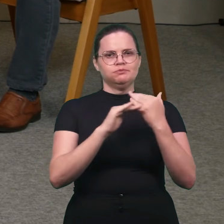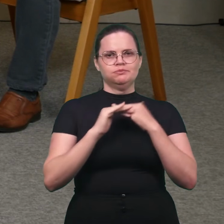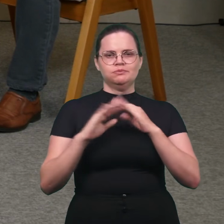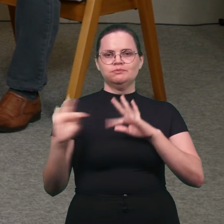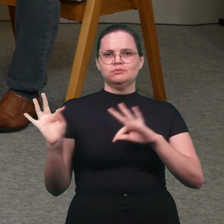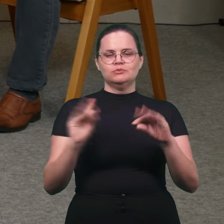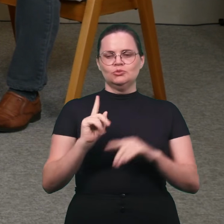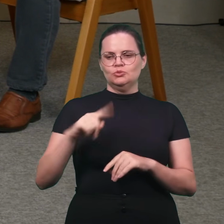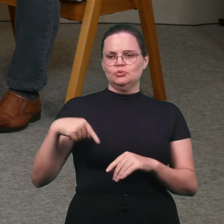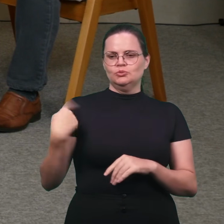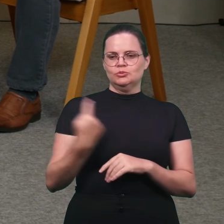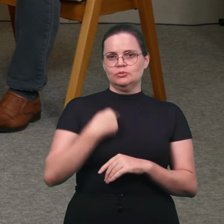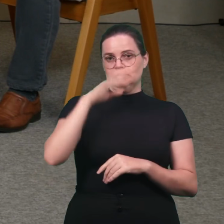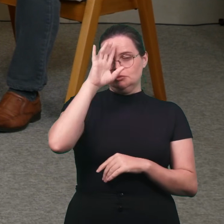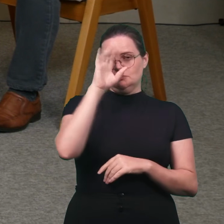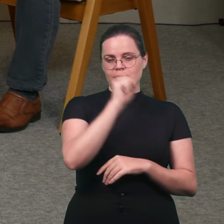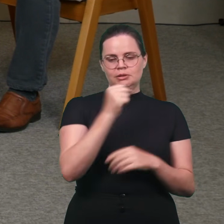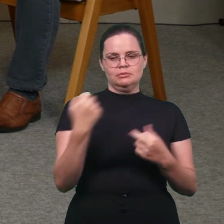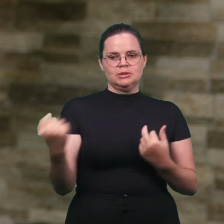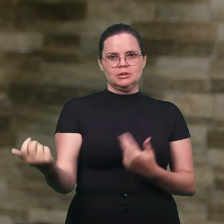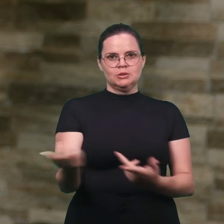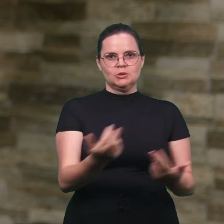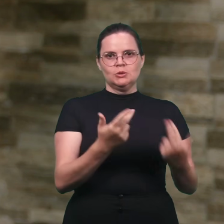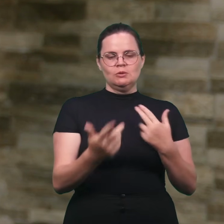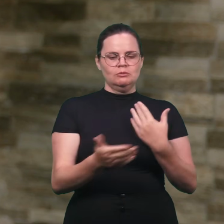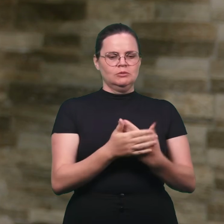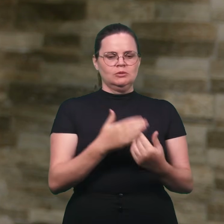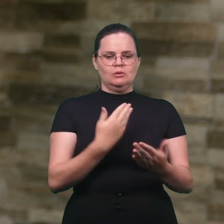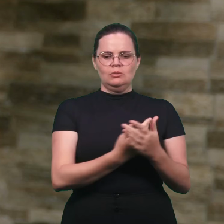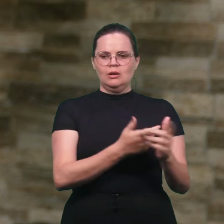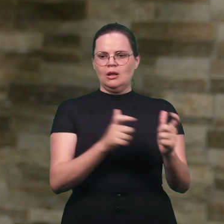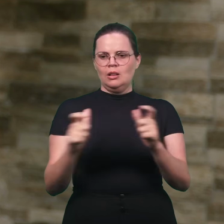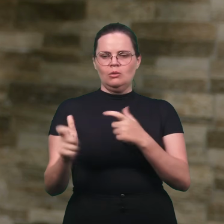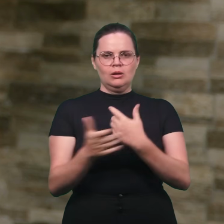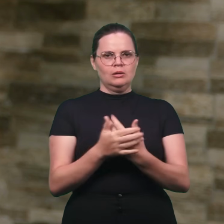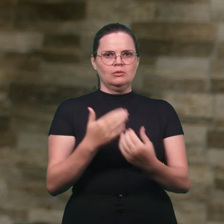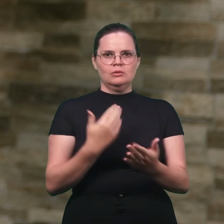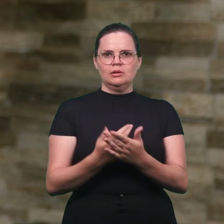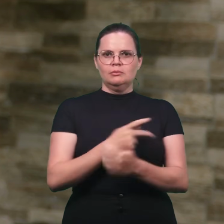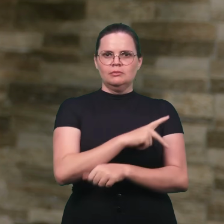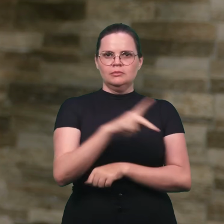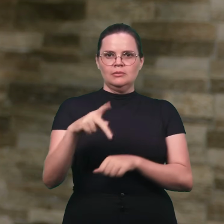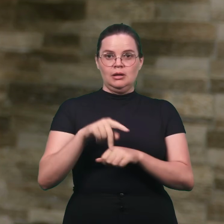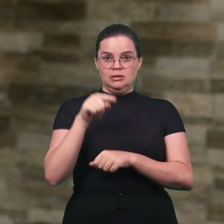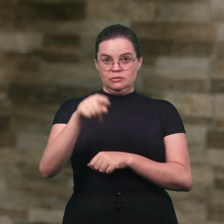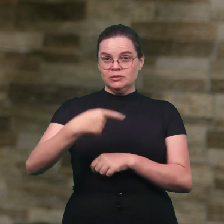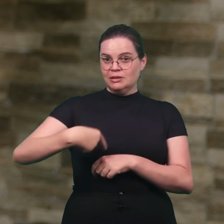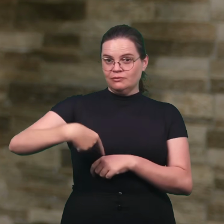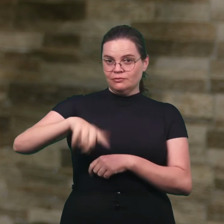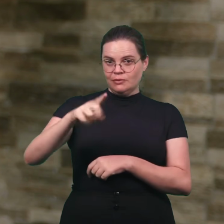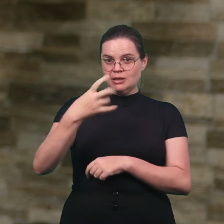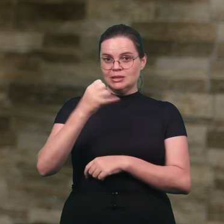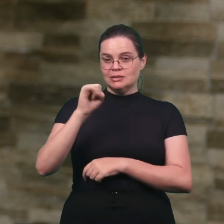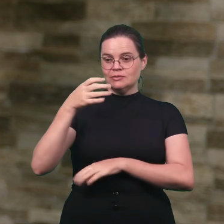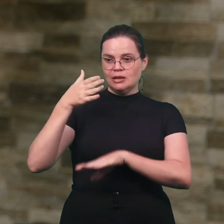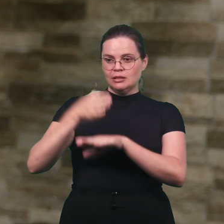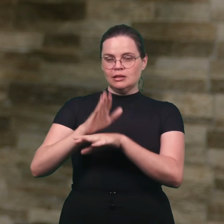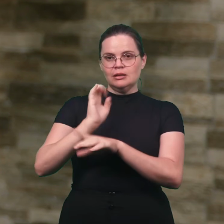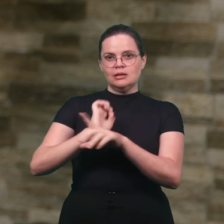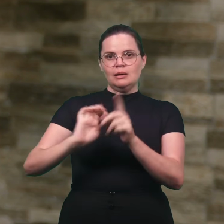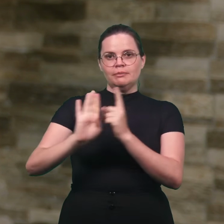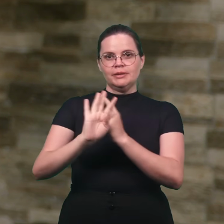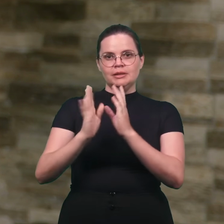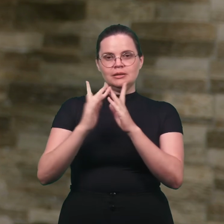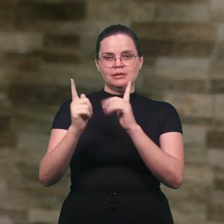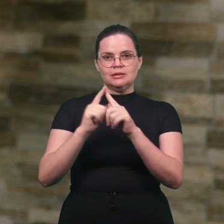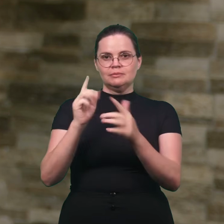Amém. Todos nós recebemos o mesmo ensino. Em qualquer país, em qualquer cidade que você for, se você entrar numa escola